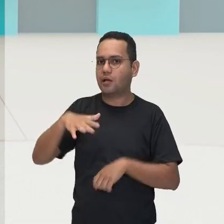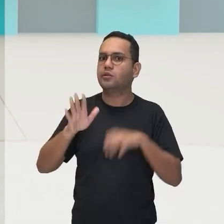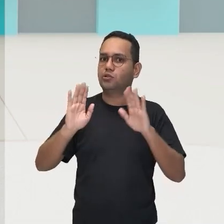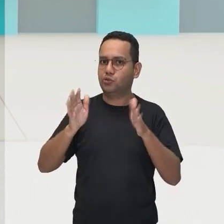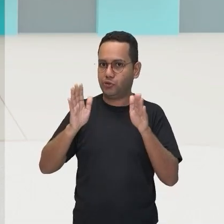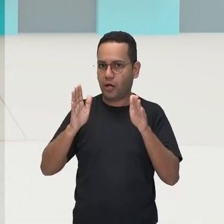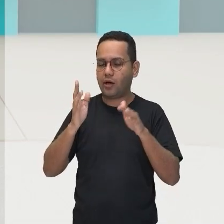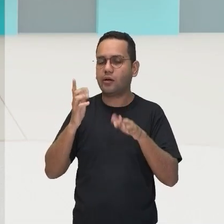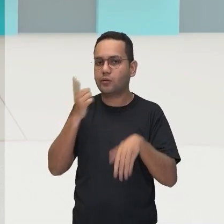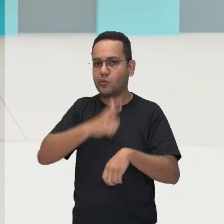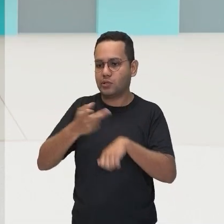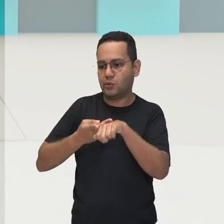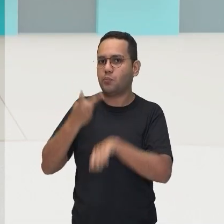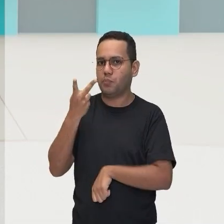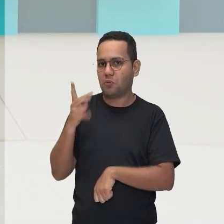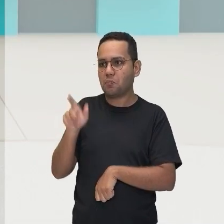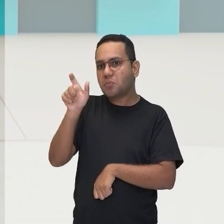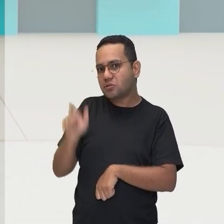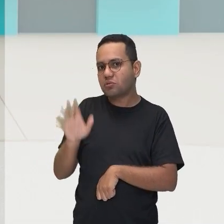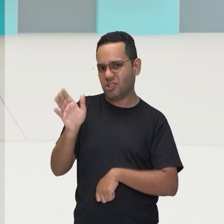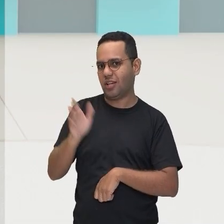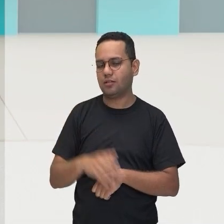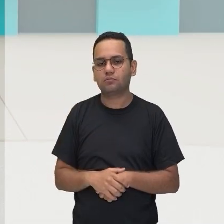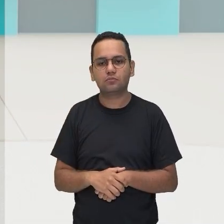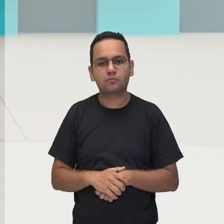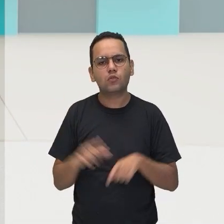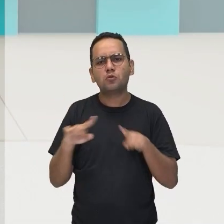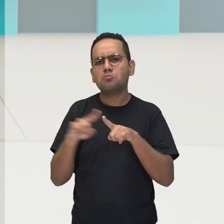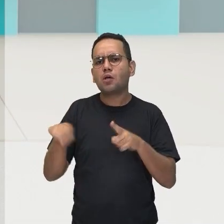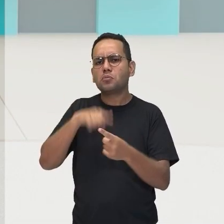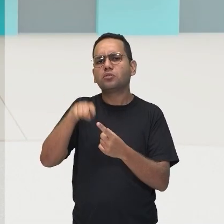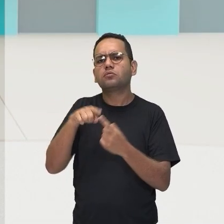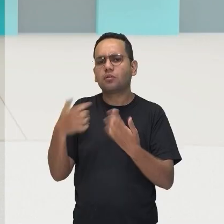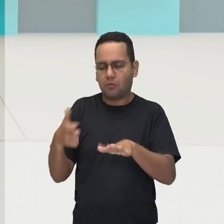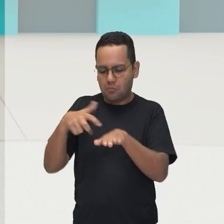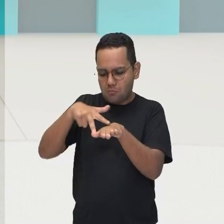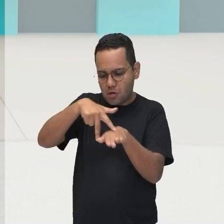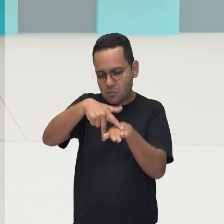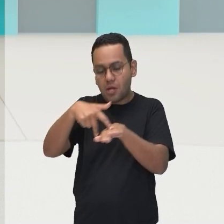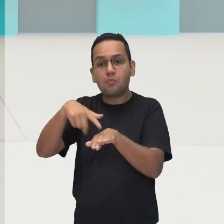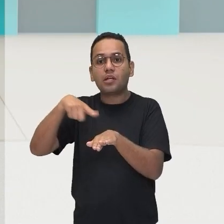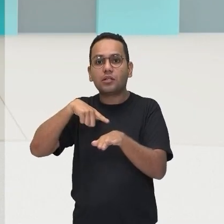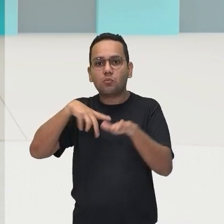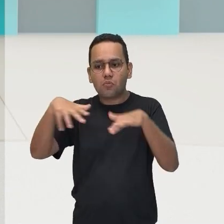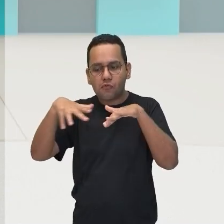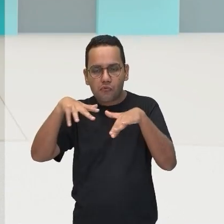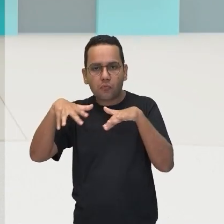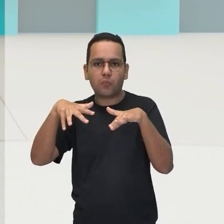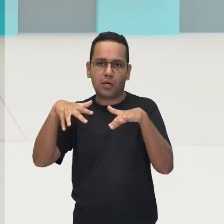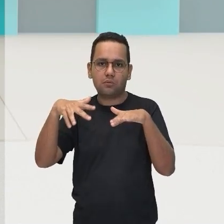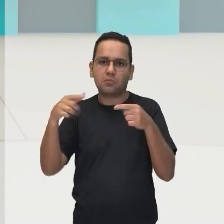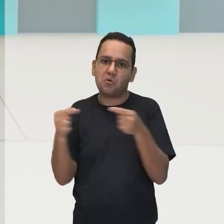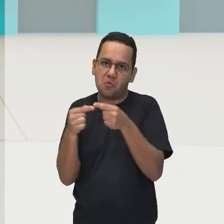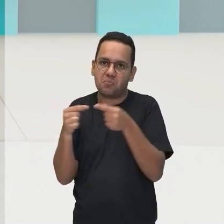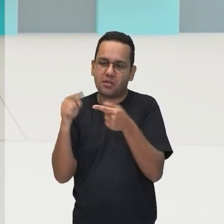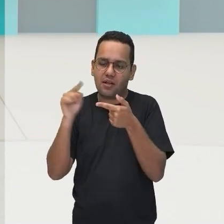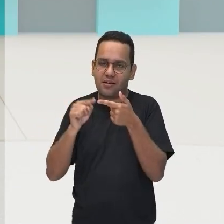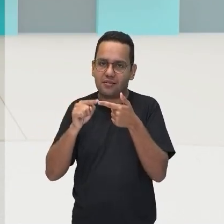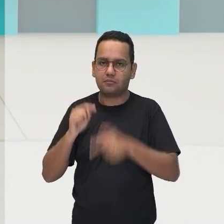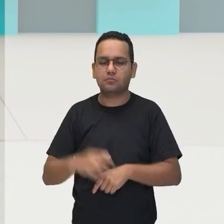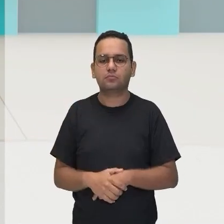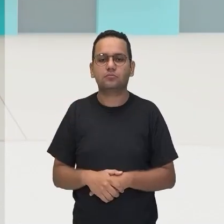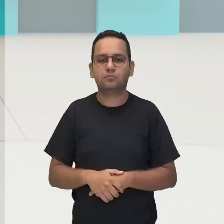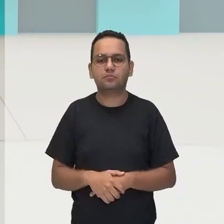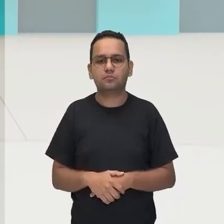modalidade esportiva, que consiste em você fazer manobras em cima do skate, né, como o próprio nome da modalidade já